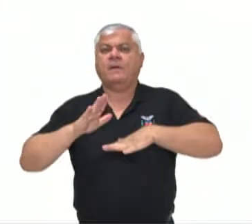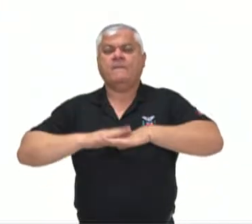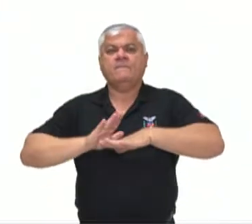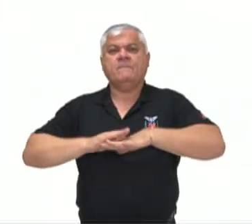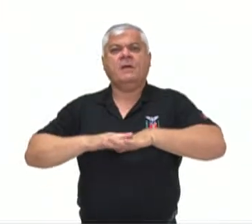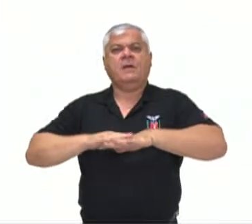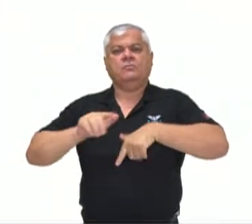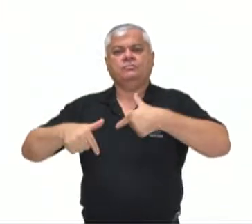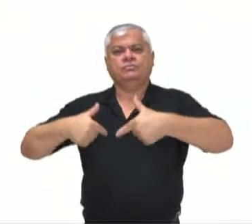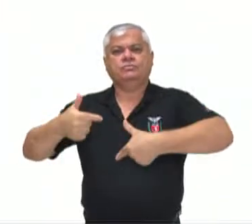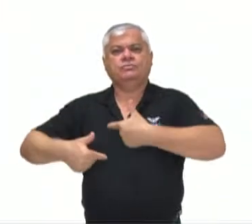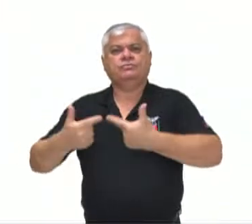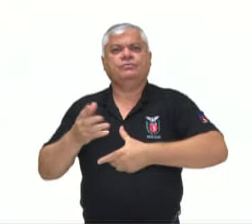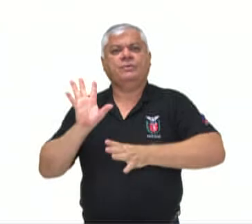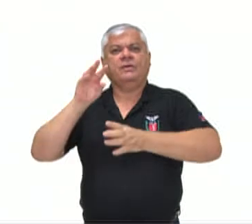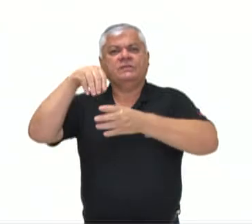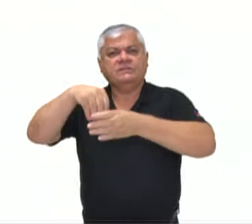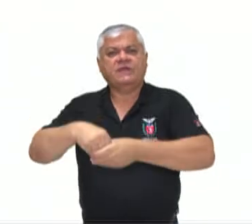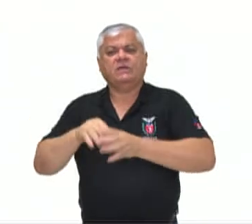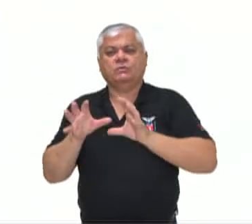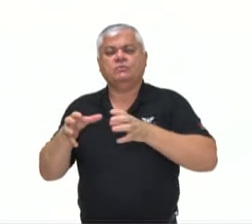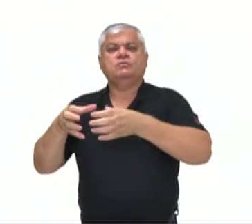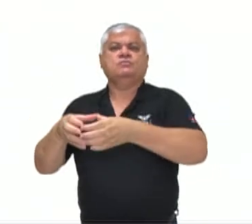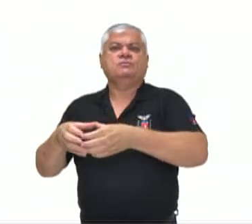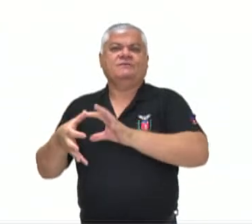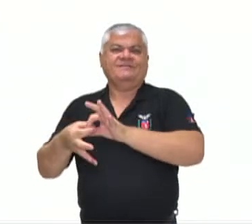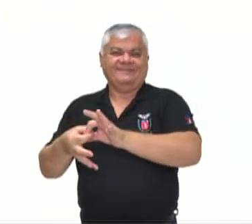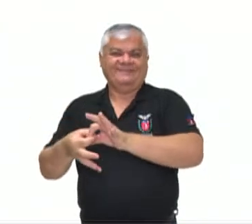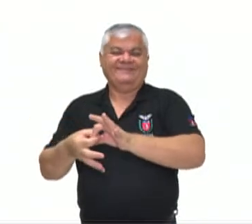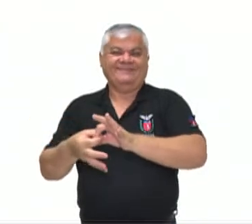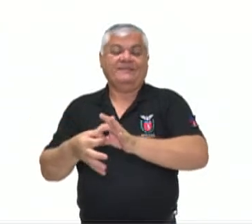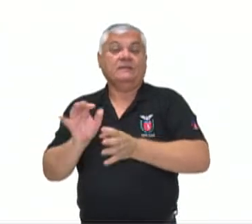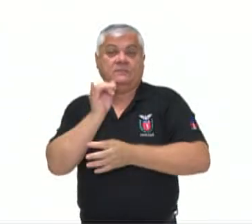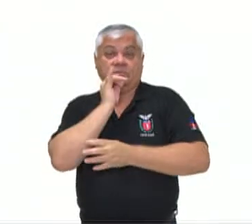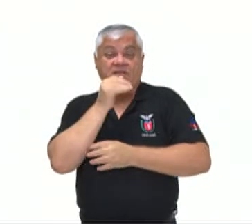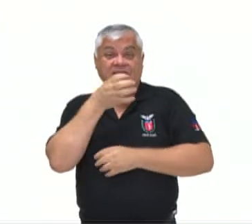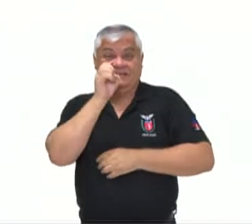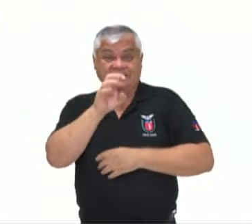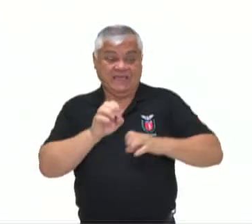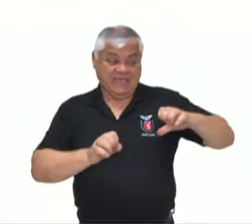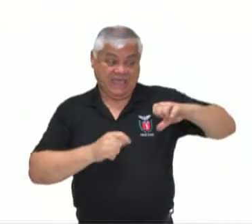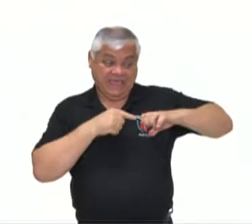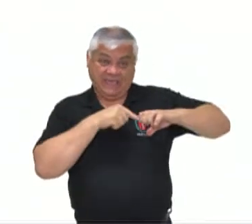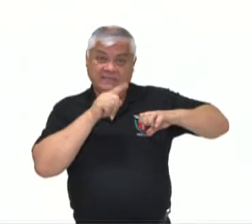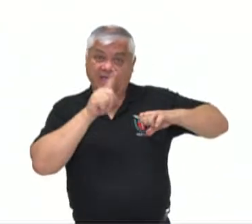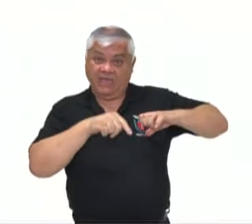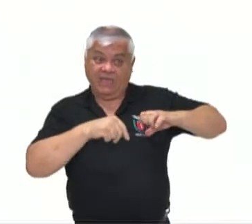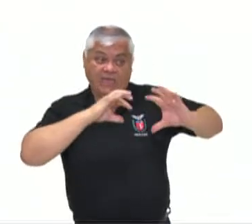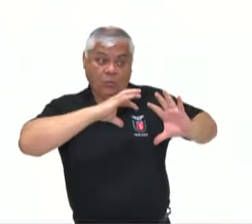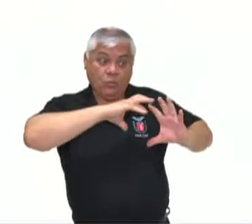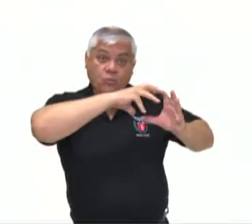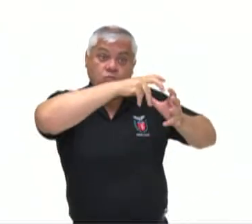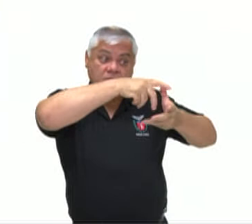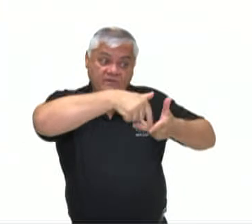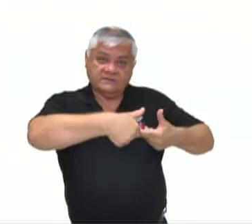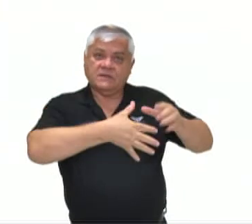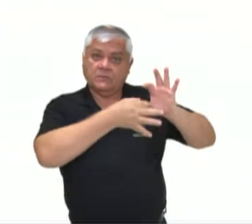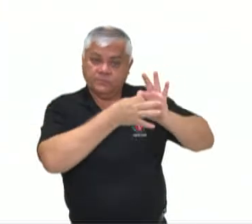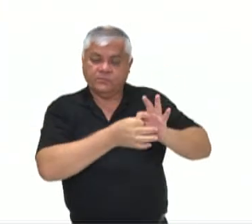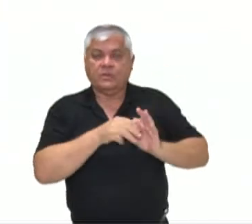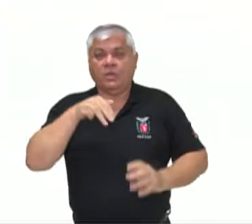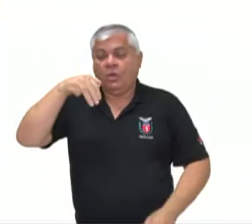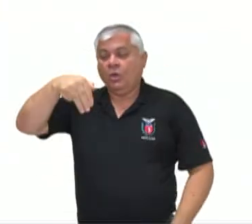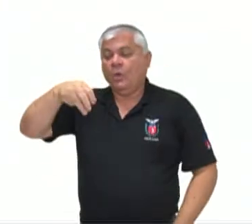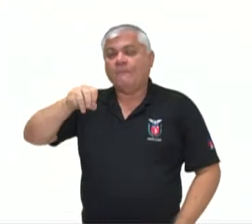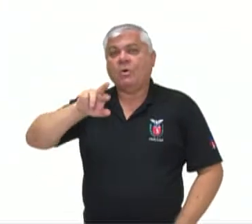indivíduos inseridos em um determinado contexto. Se a ética ela tem um caráter universal, a moral ela